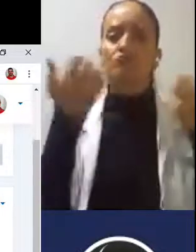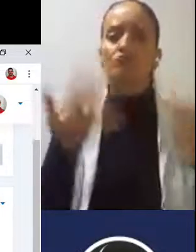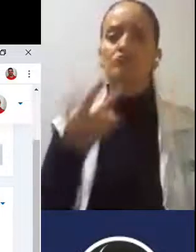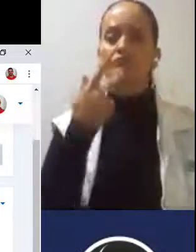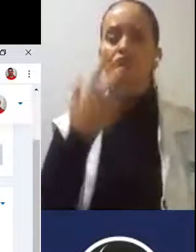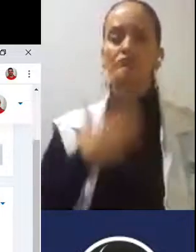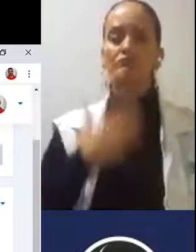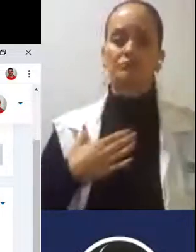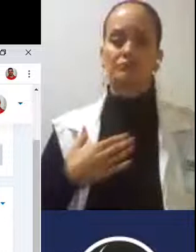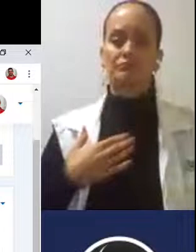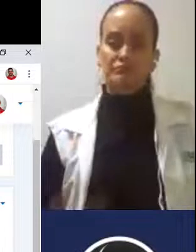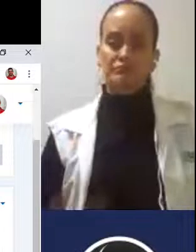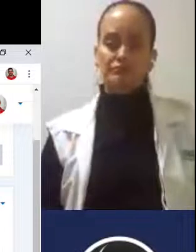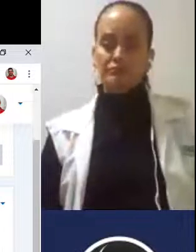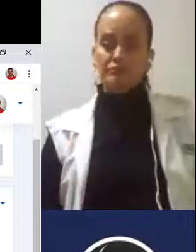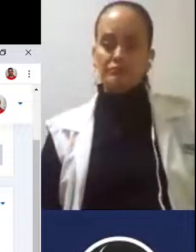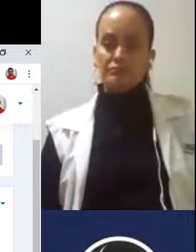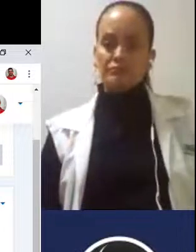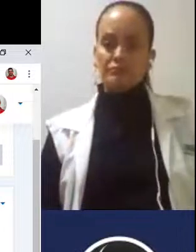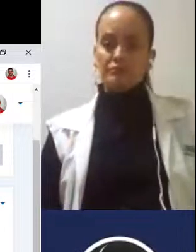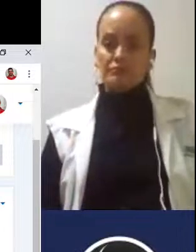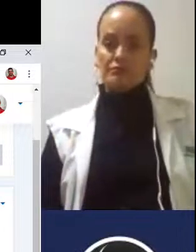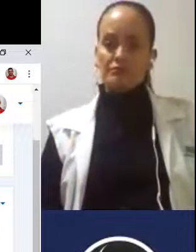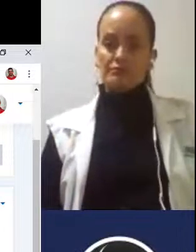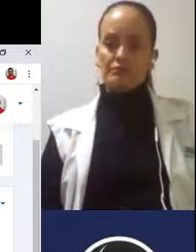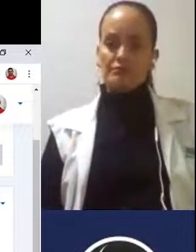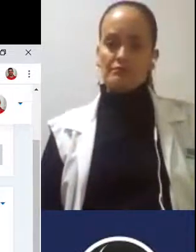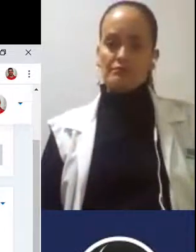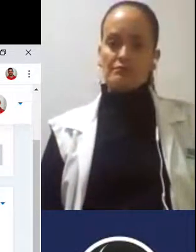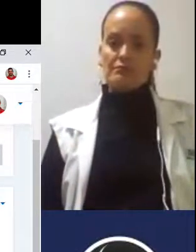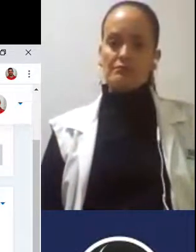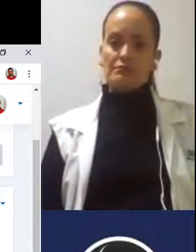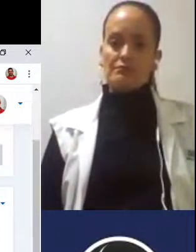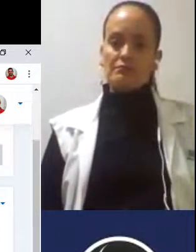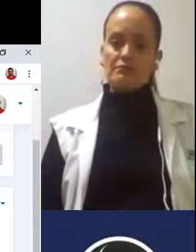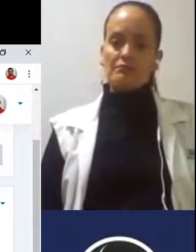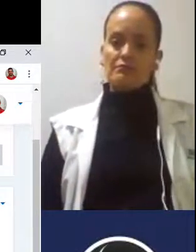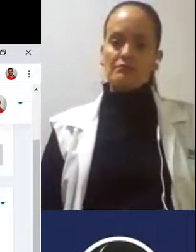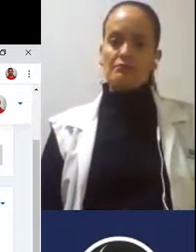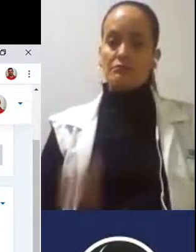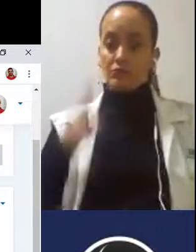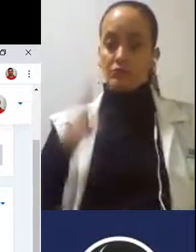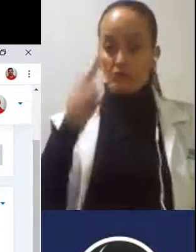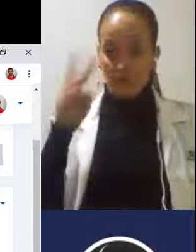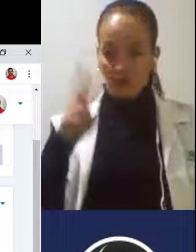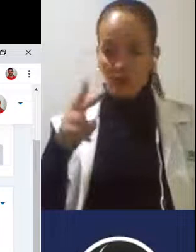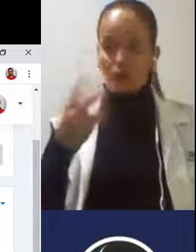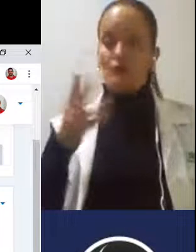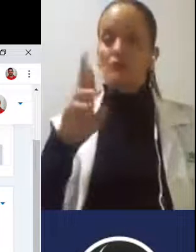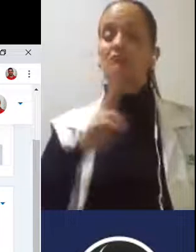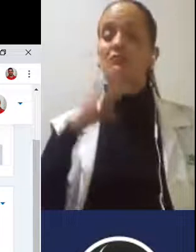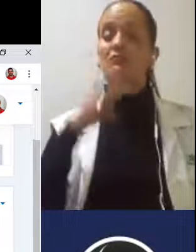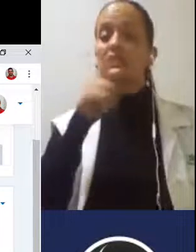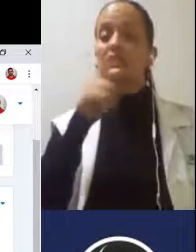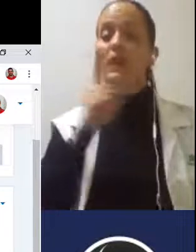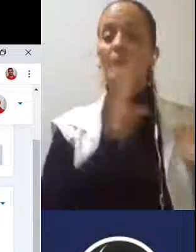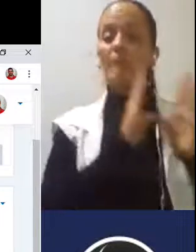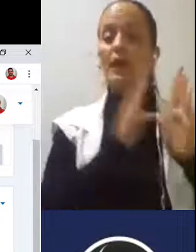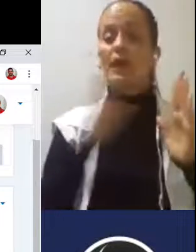informar aí, só para a gente poder alinhar nesse circuito aqui que vocês estão vendo na tela. Quais os resistores que estão em paralelo, quais estão em série?